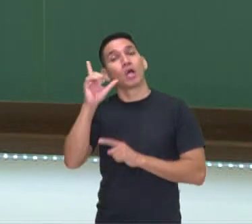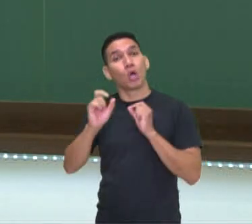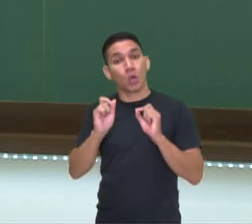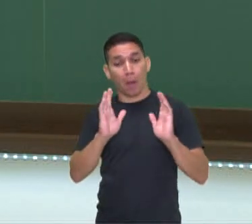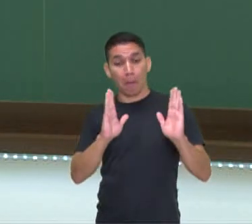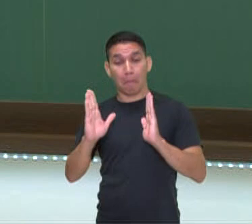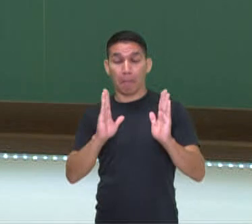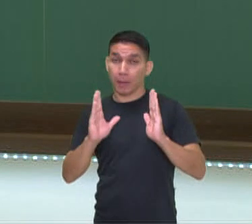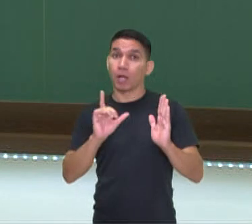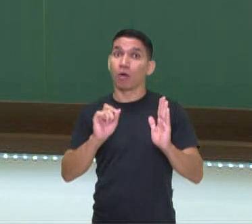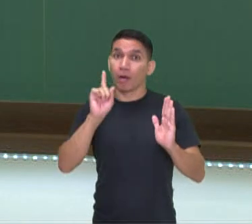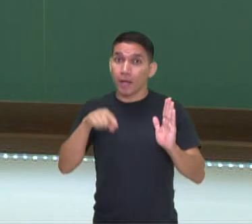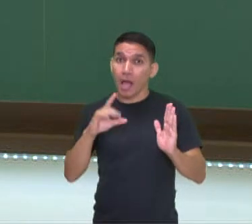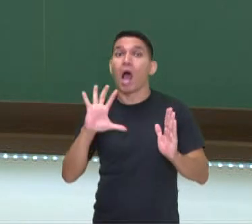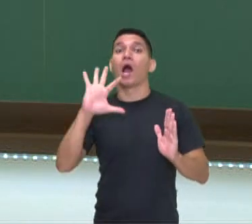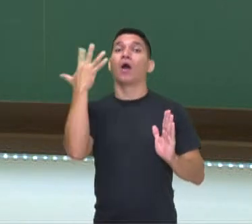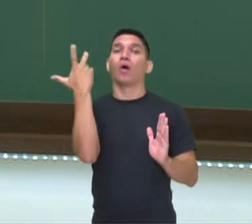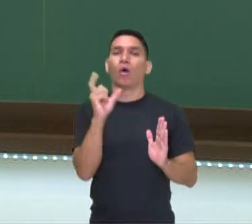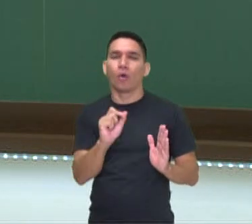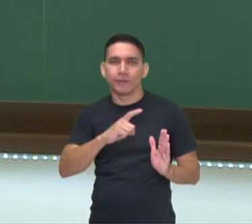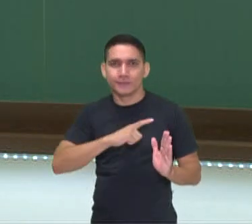parte justamente que aconteceu